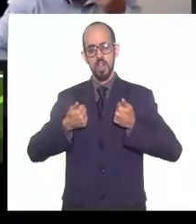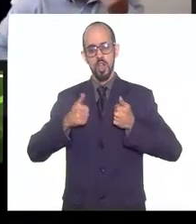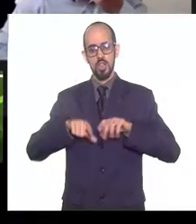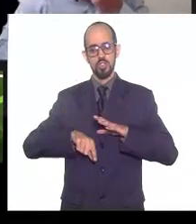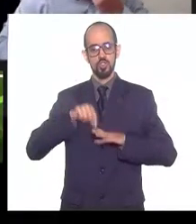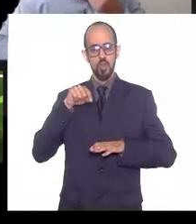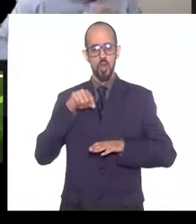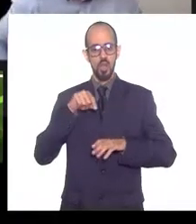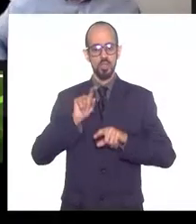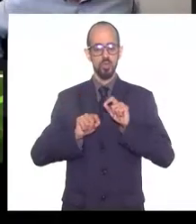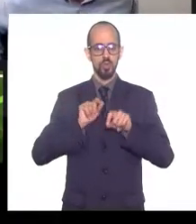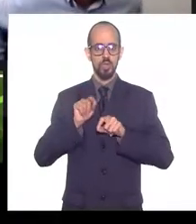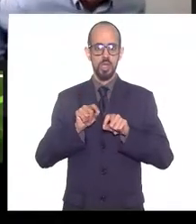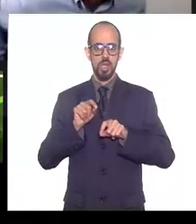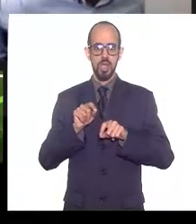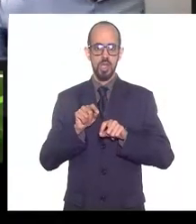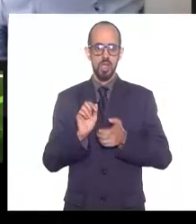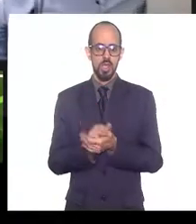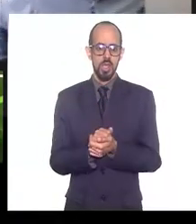colocou,